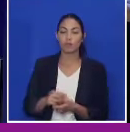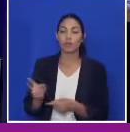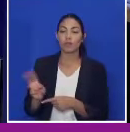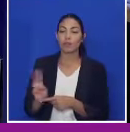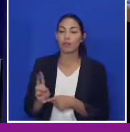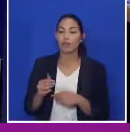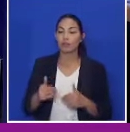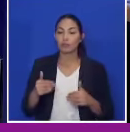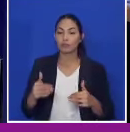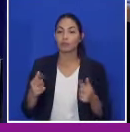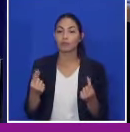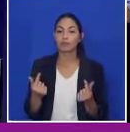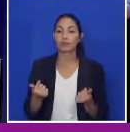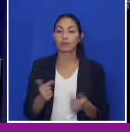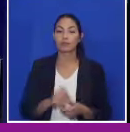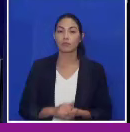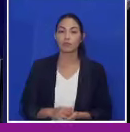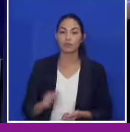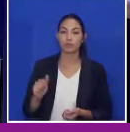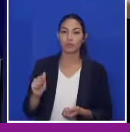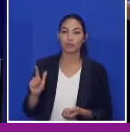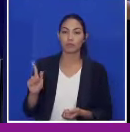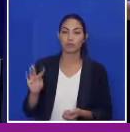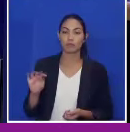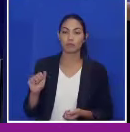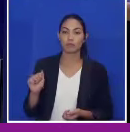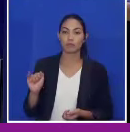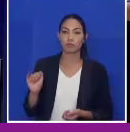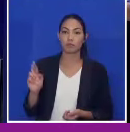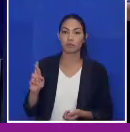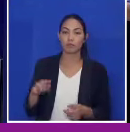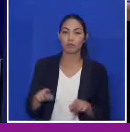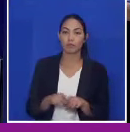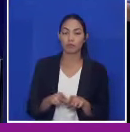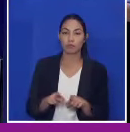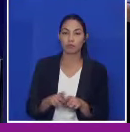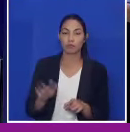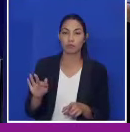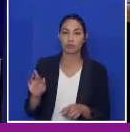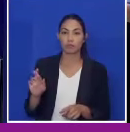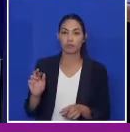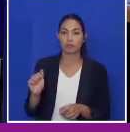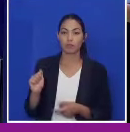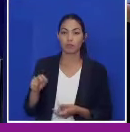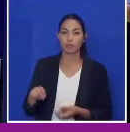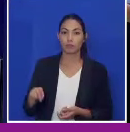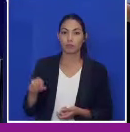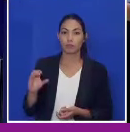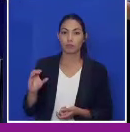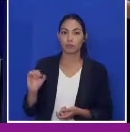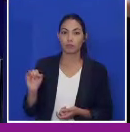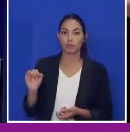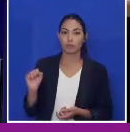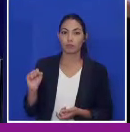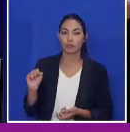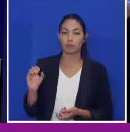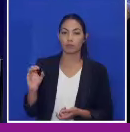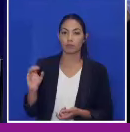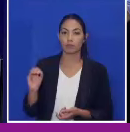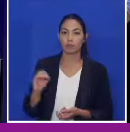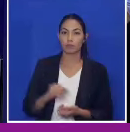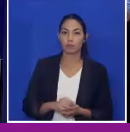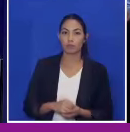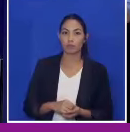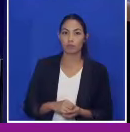com dois auditores federais do Ministério da Economia, que estão os senhores Altair Mendanha de Oliveira e Francisco Wagner Oliveira Silva, que vão